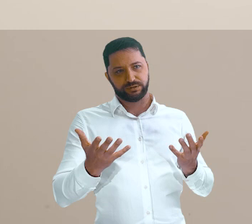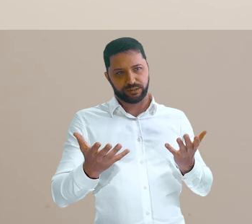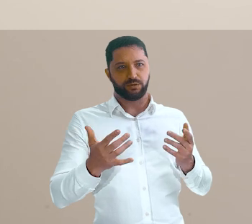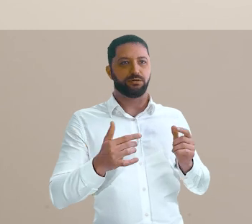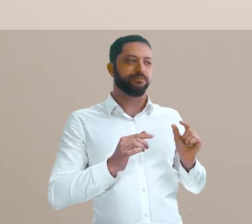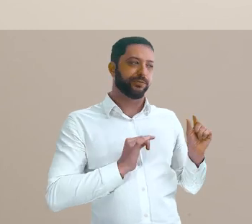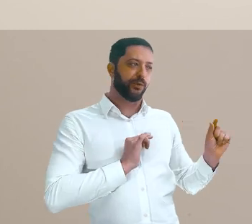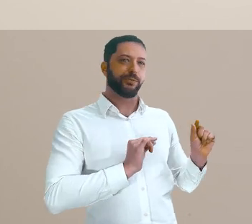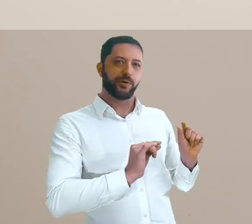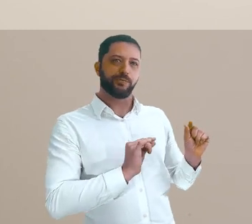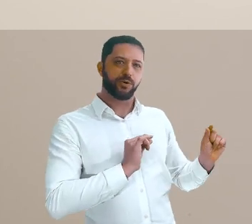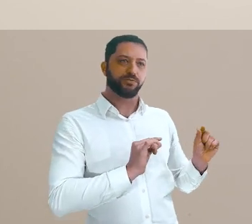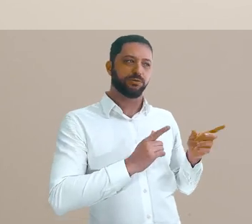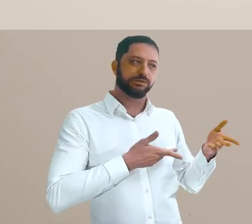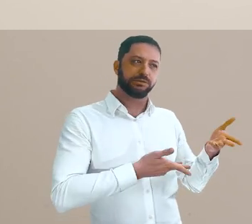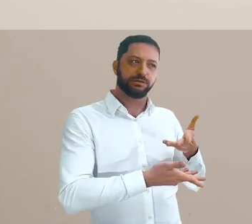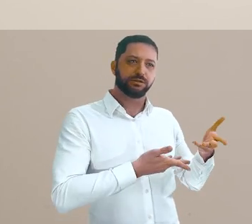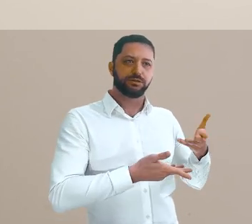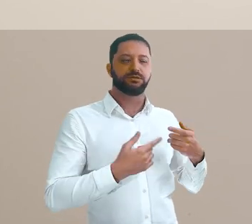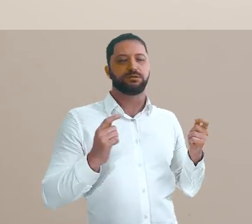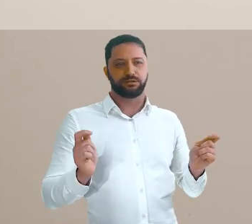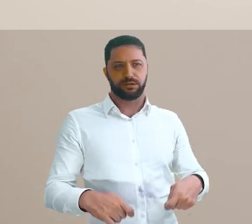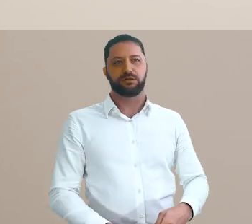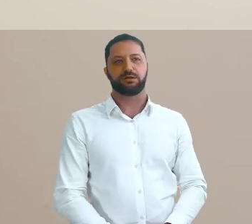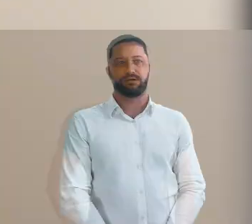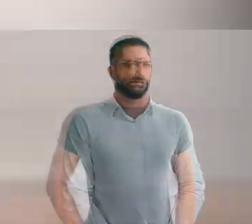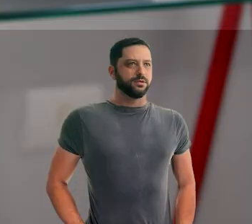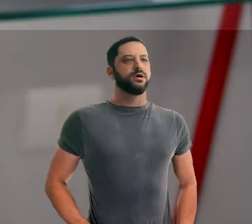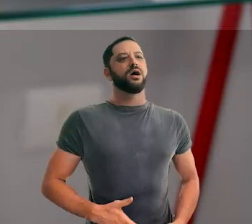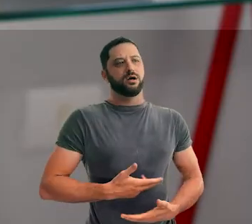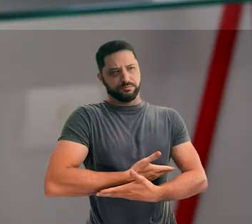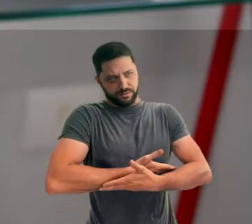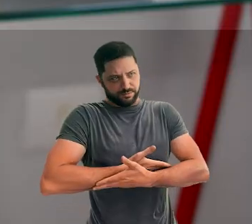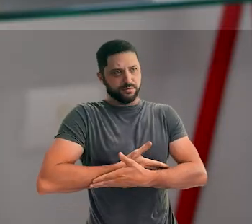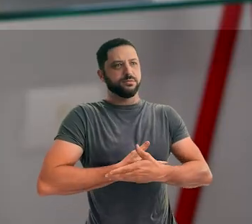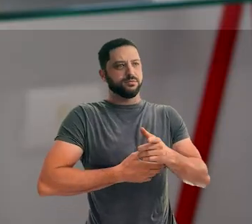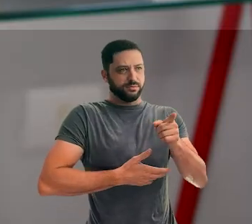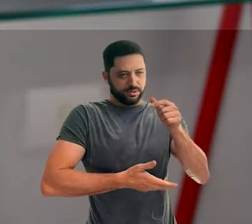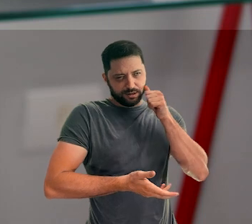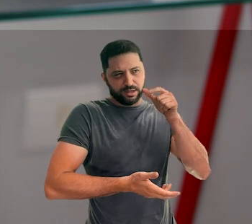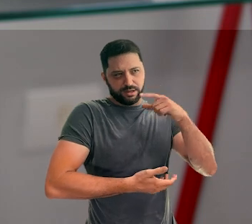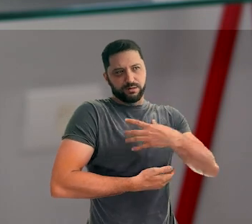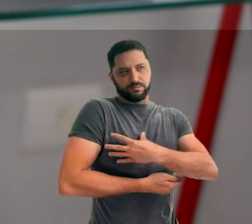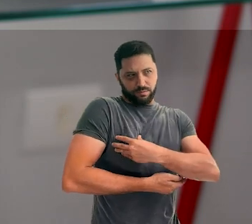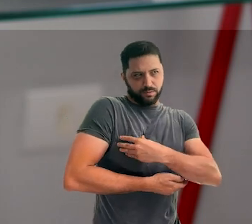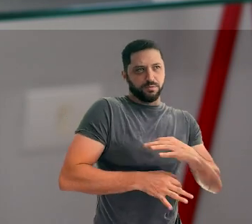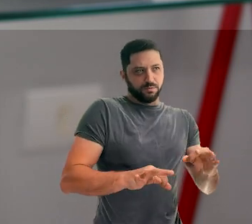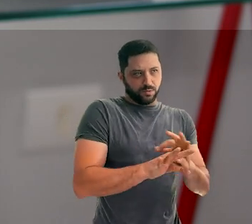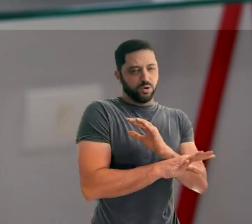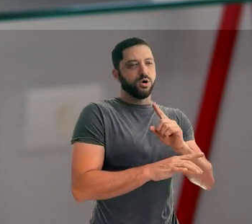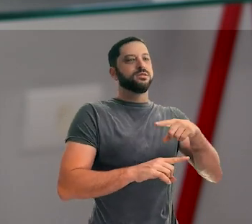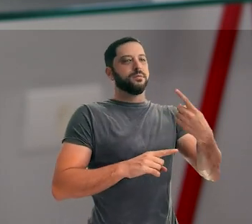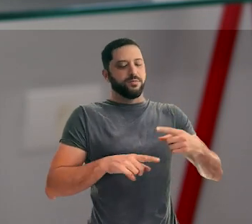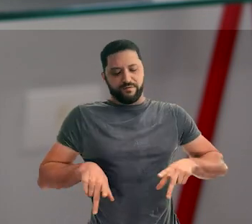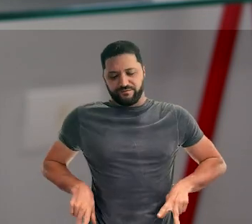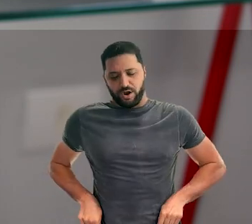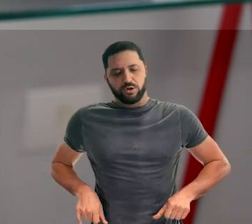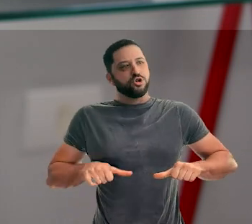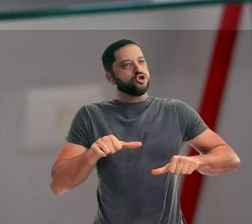Então, revezar é uma coisa que dá para se fazer. Ah, dá uma mamar, eu faço os cuidados extra, que é arrotar, trocar de